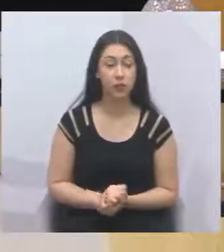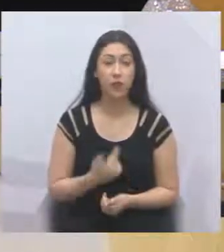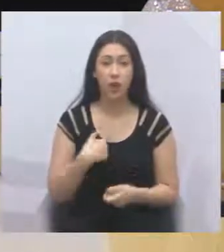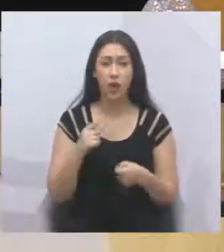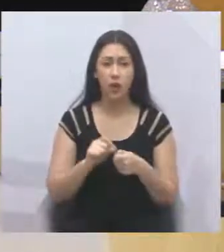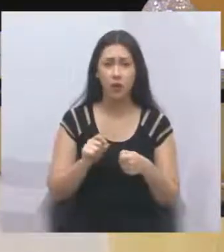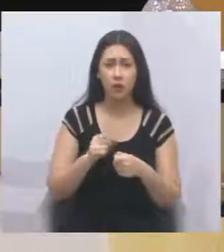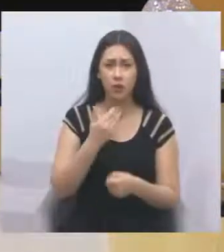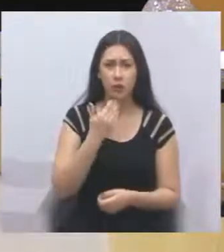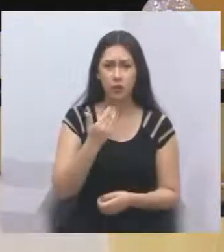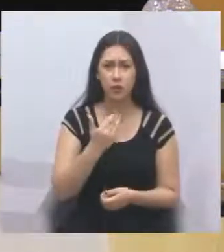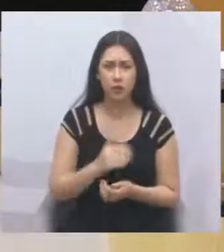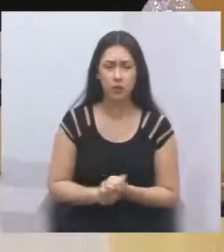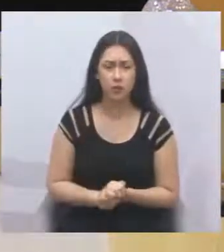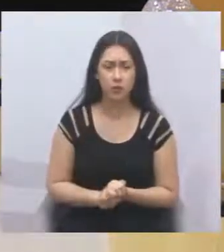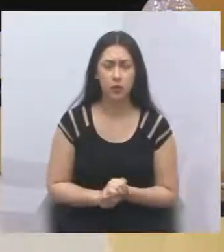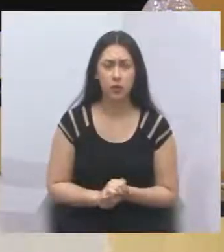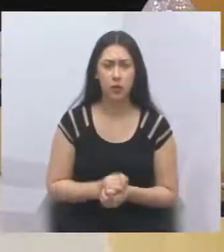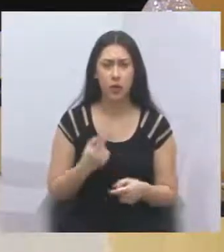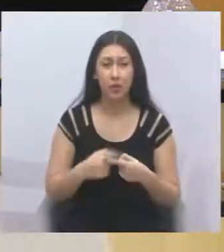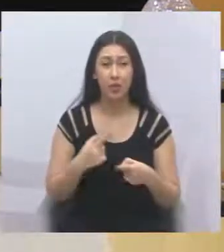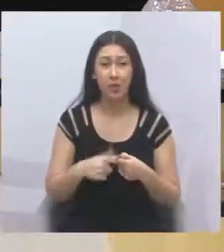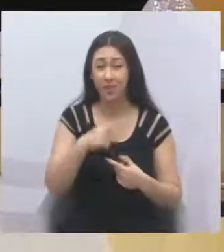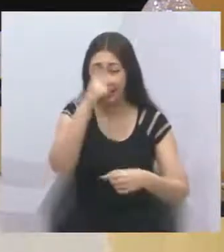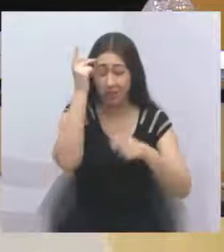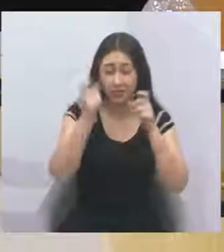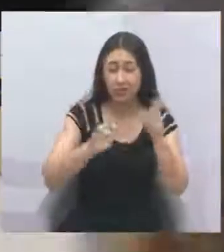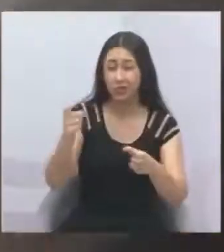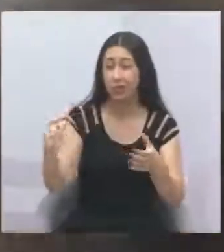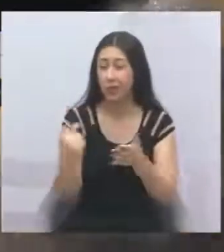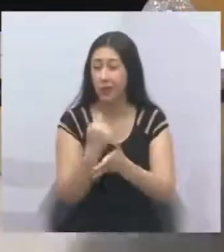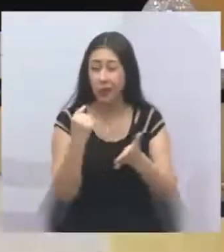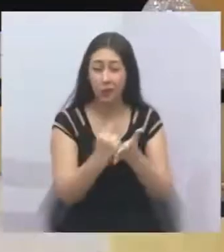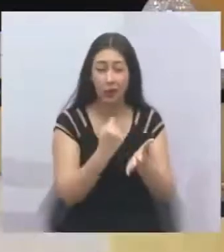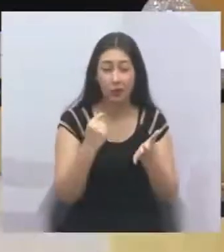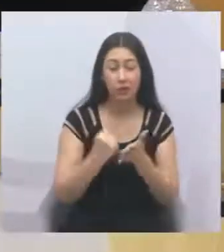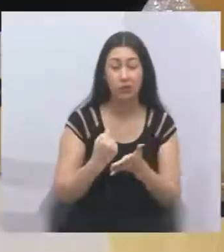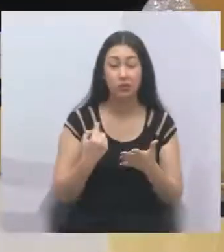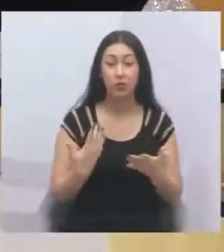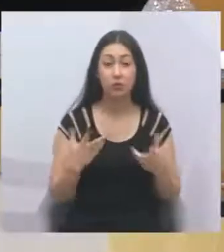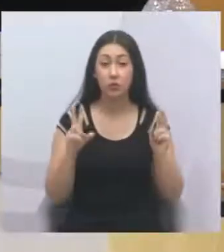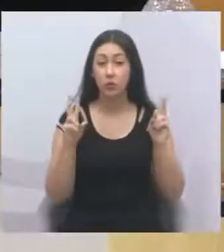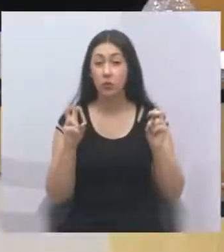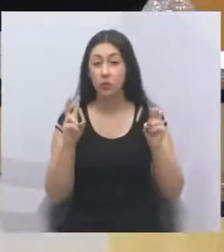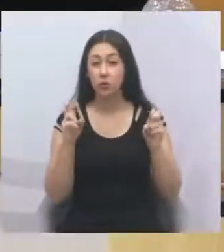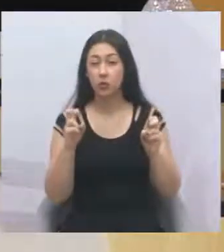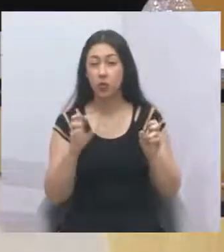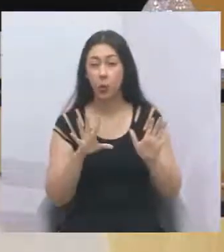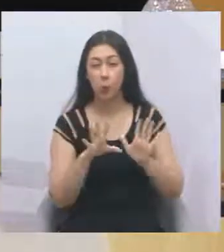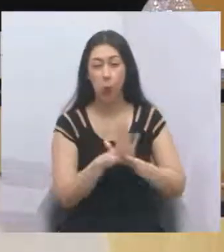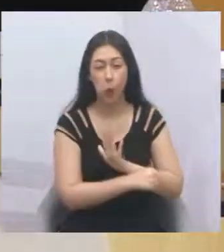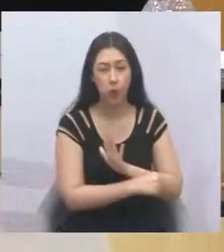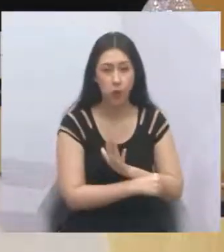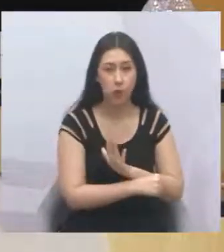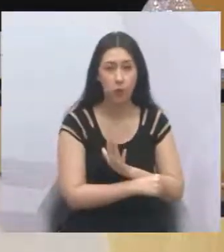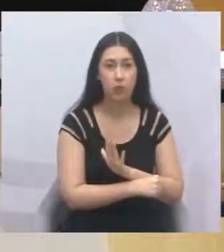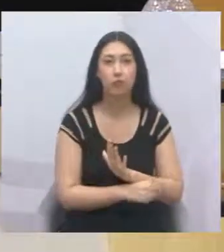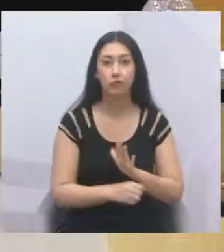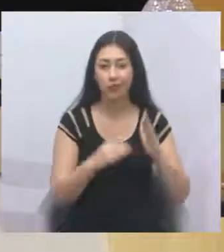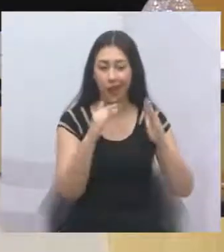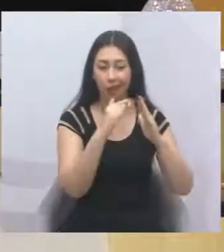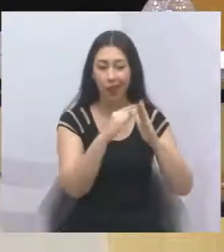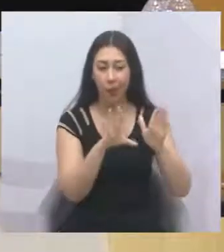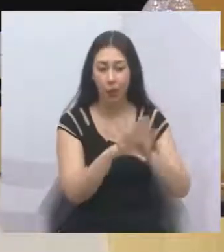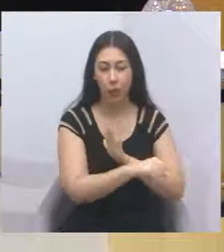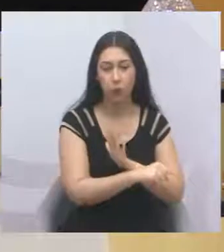esse requerimento porque moradores nos questionaram com respeito a furtos às suas